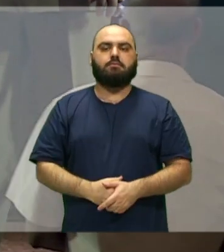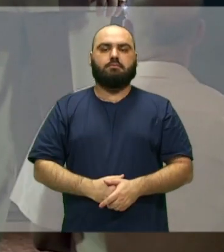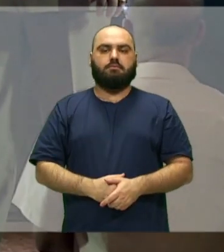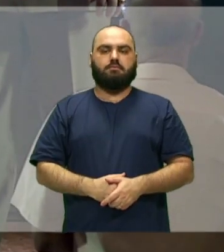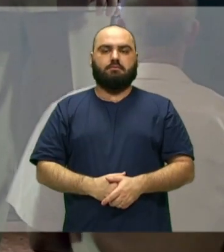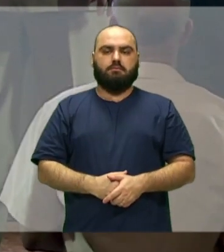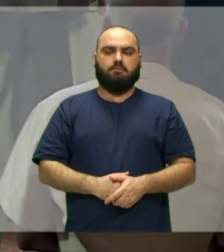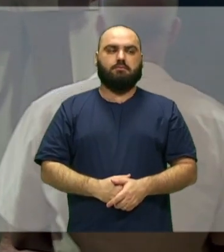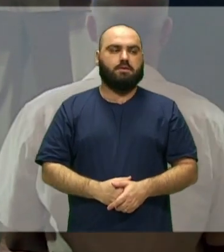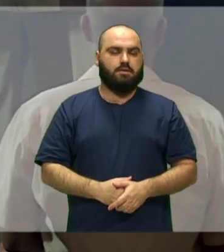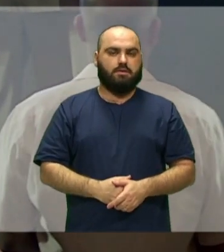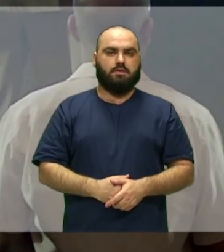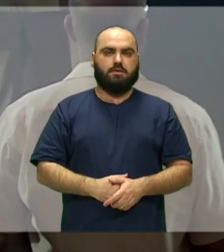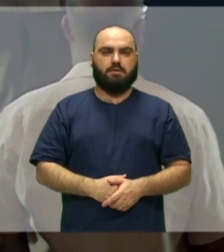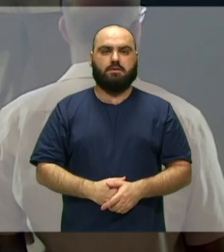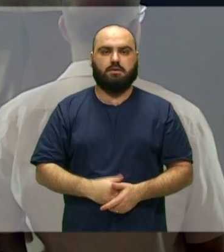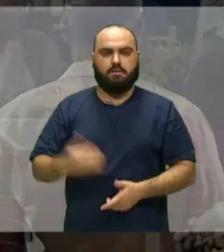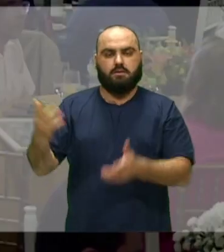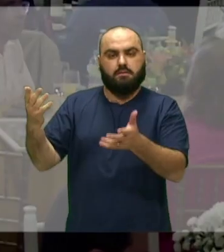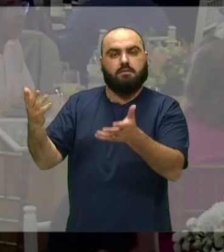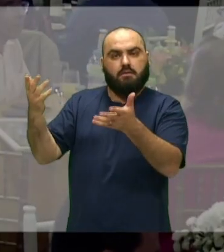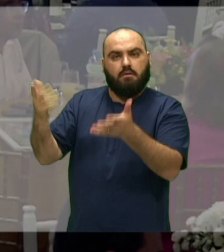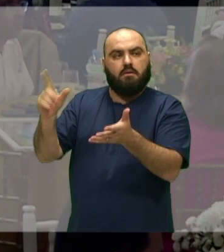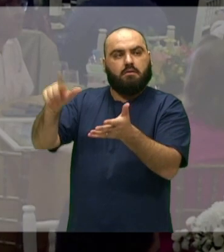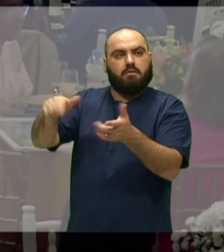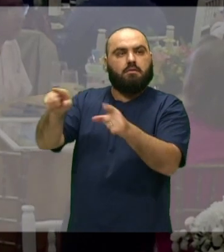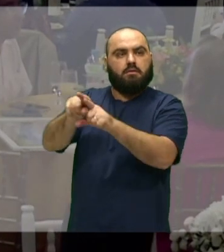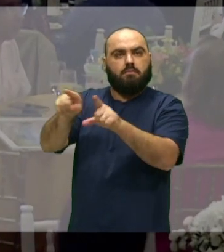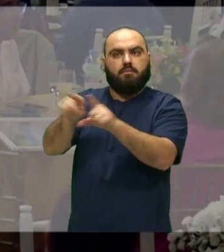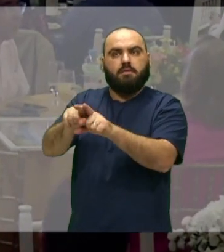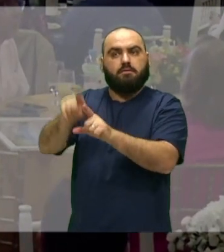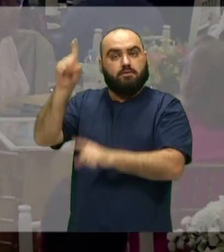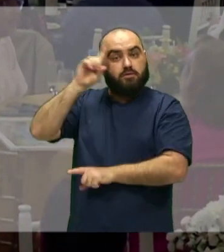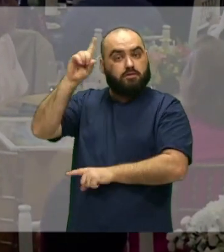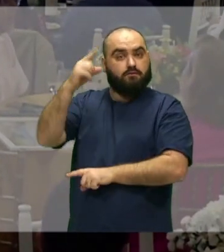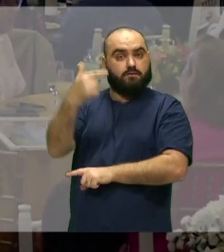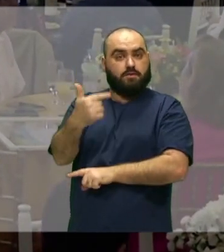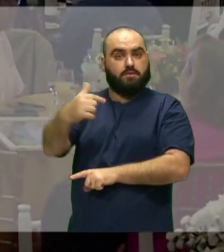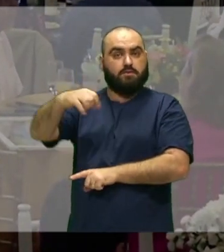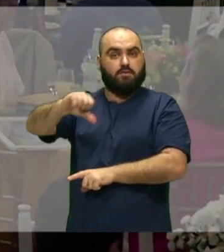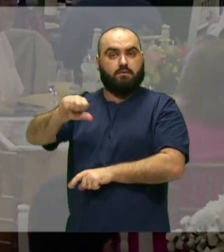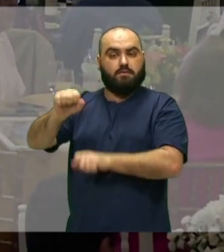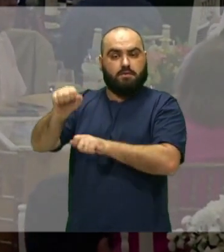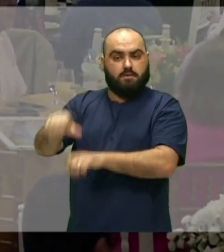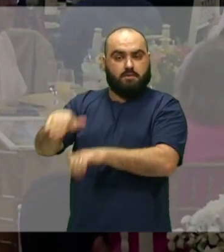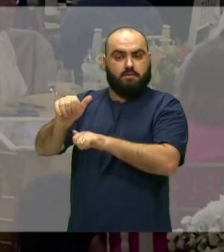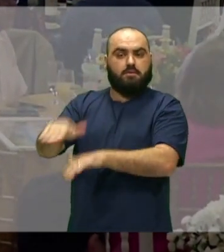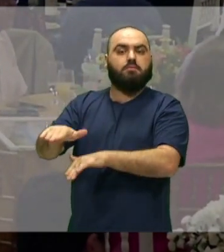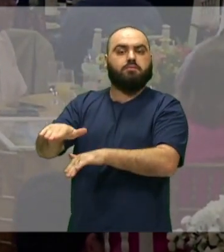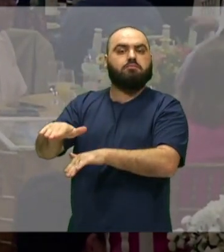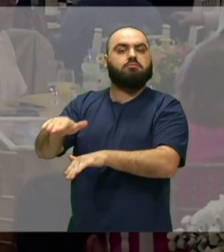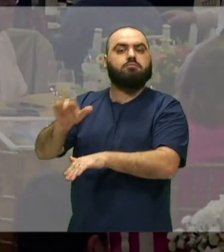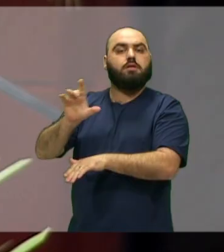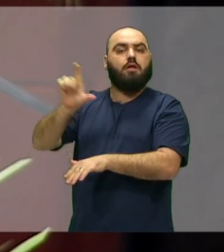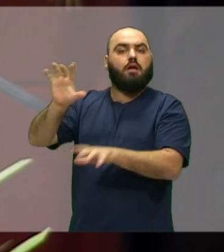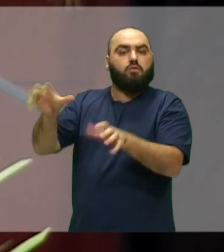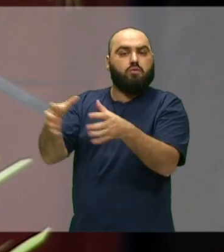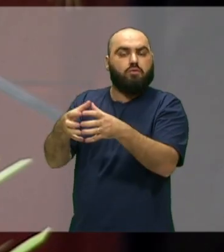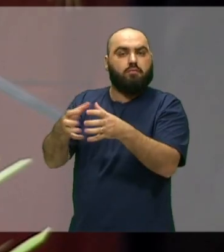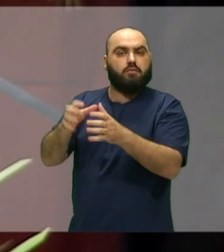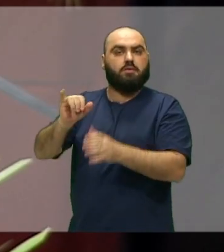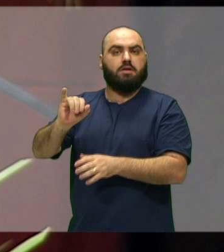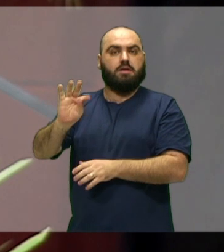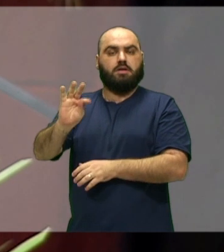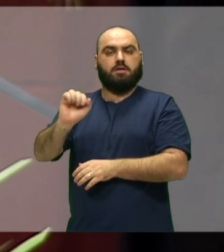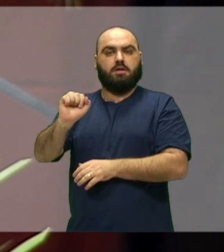dos certificados do selo social foi realizada no dia 29 de setembro no clube Itamirim pela